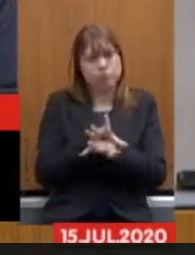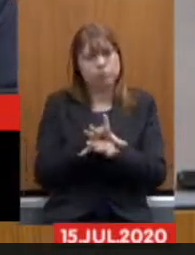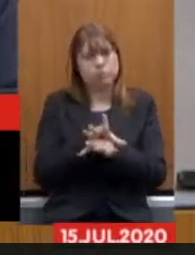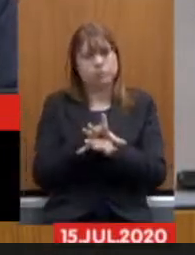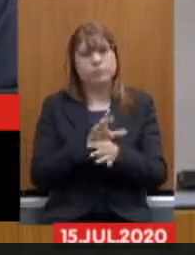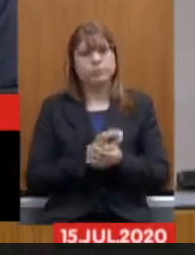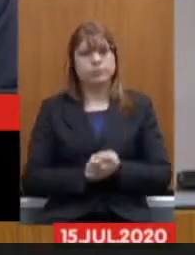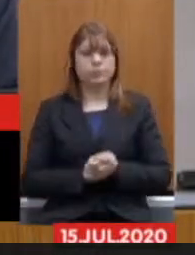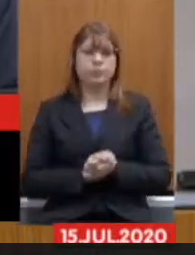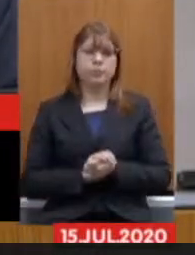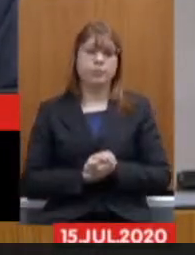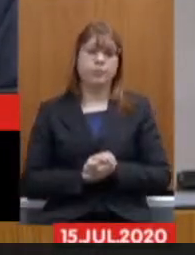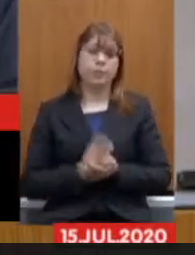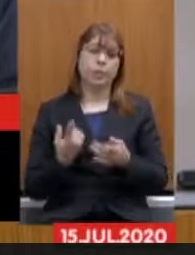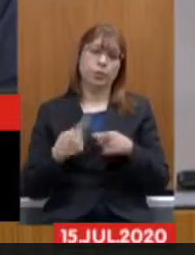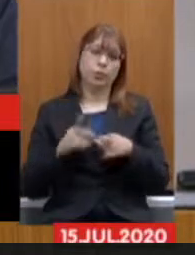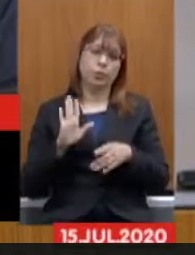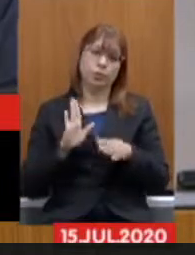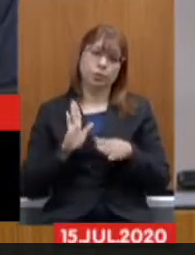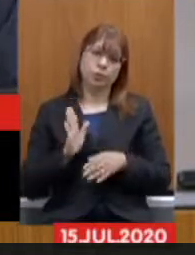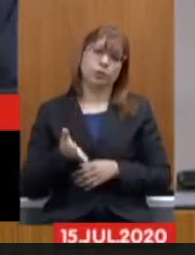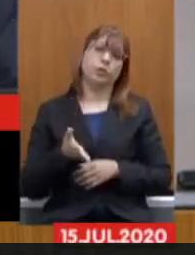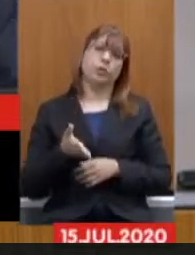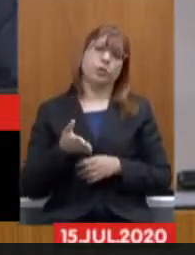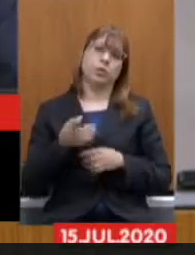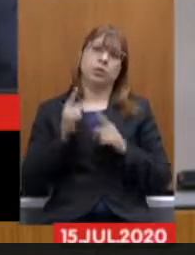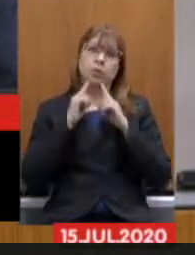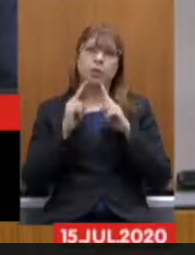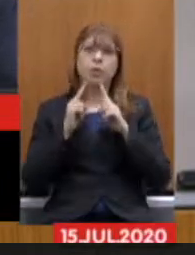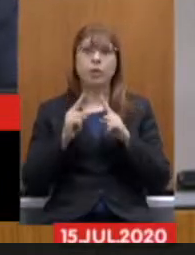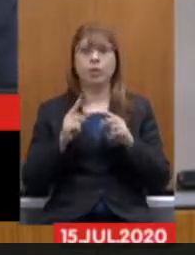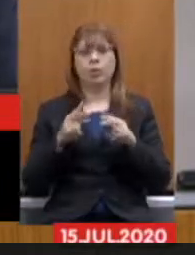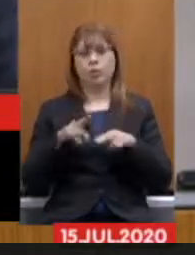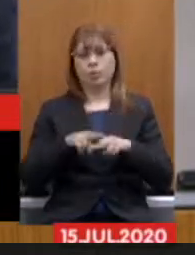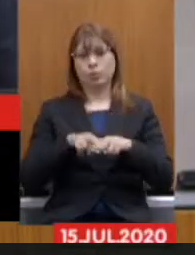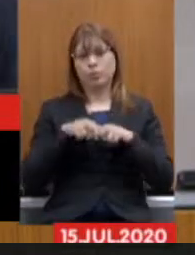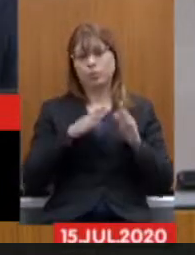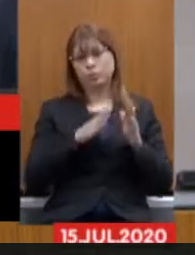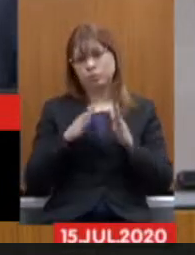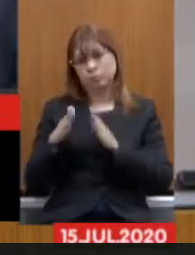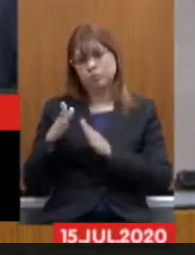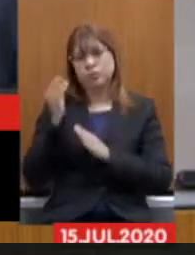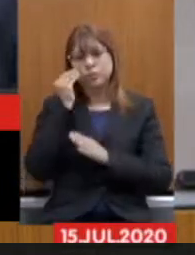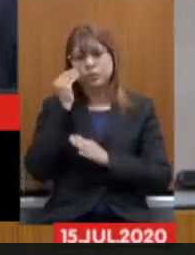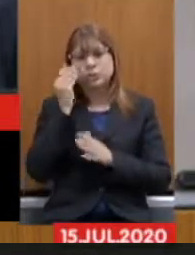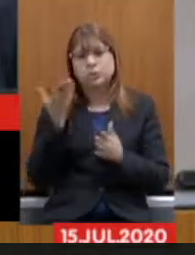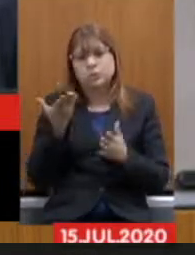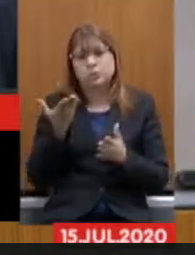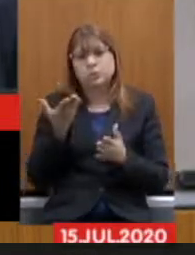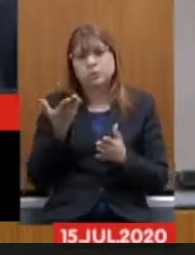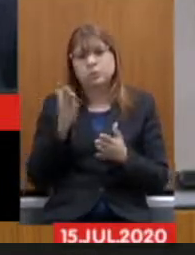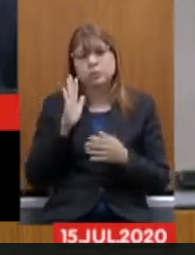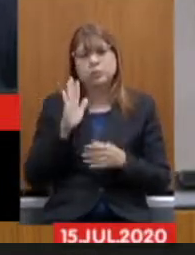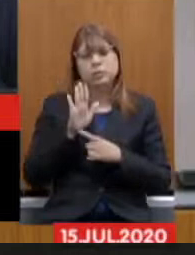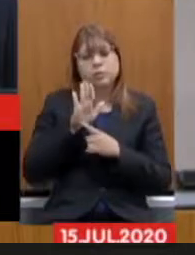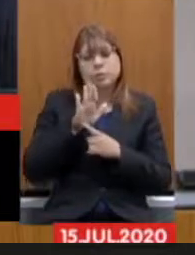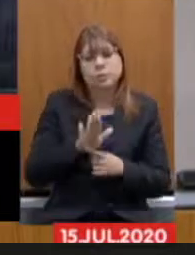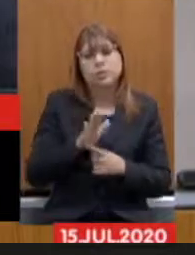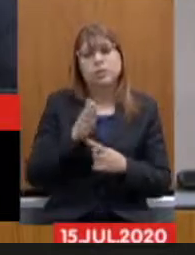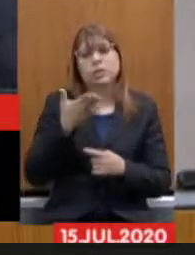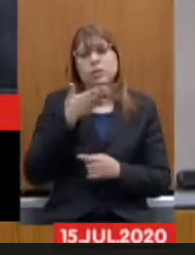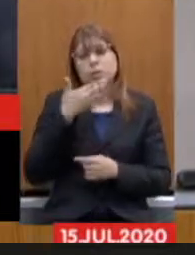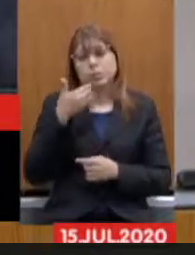havendo já então a crítica né da forma como que tá estudando o processo um esforço e já vê a melhor exposição do pensamento